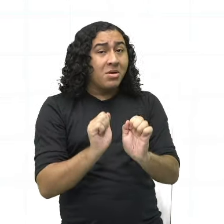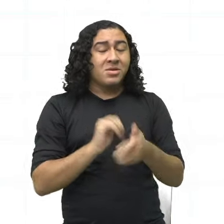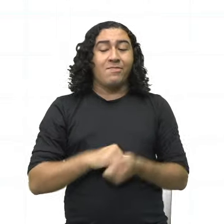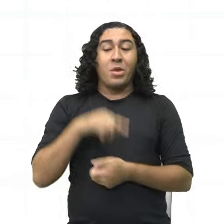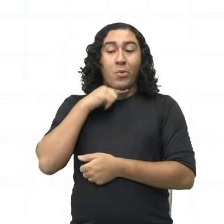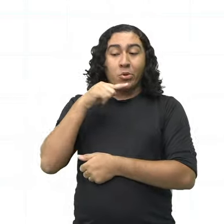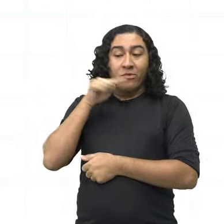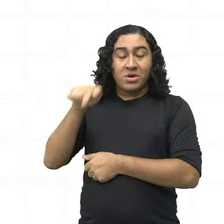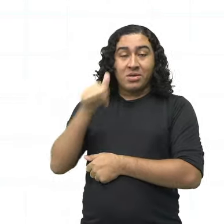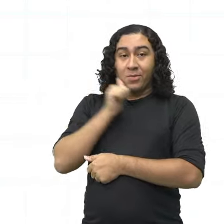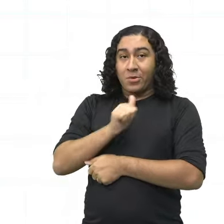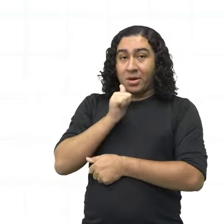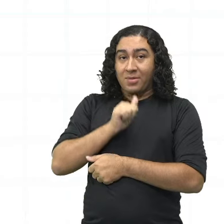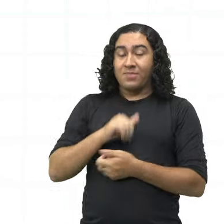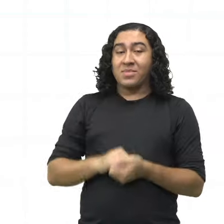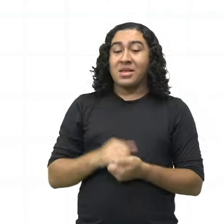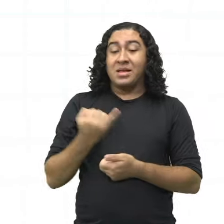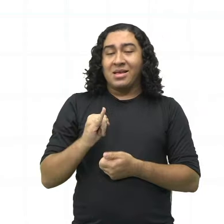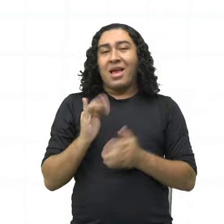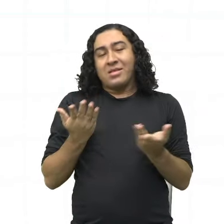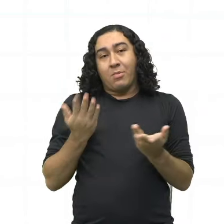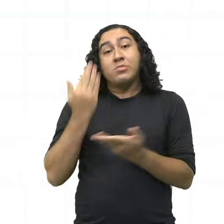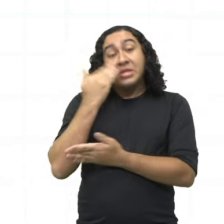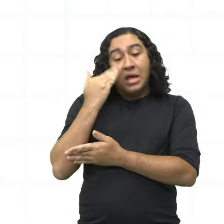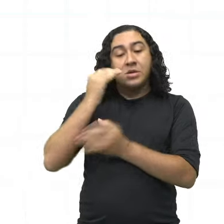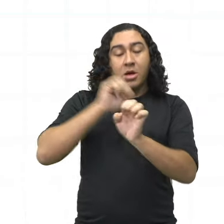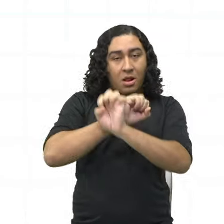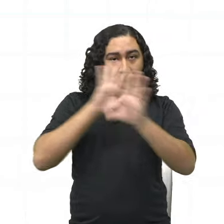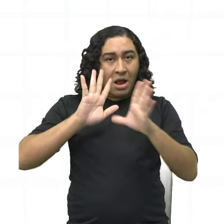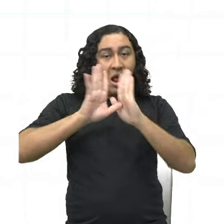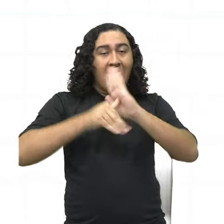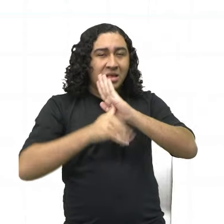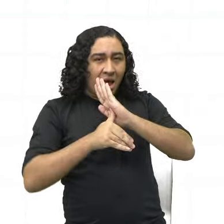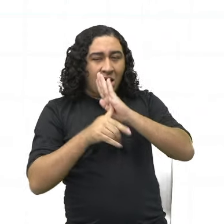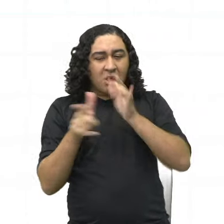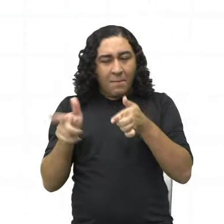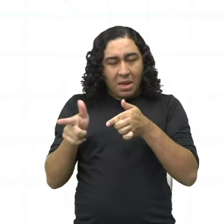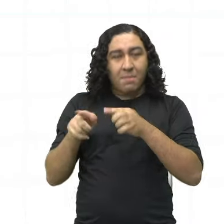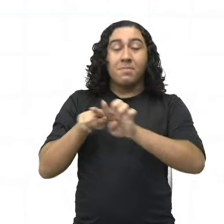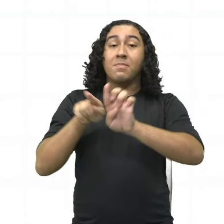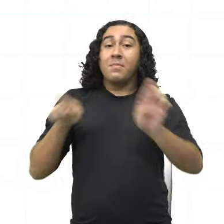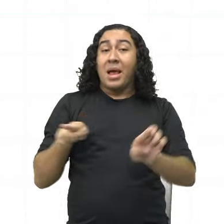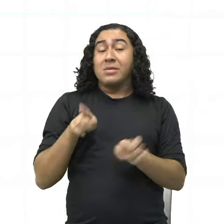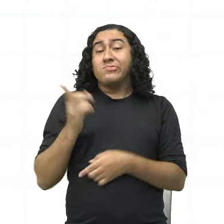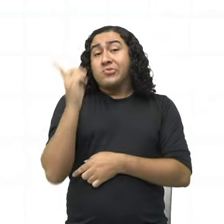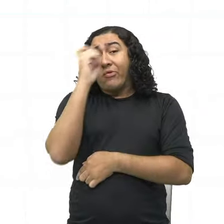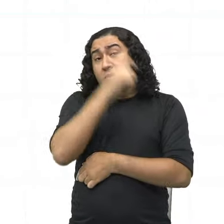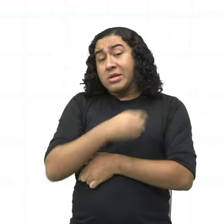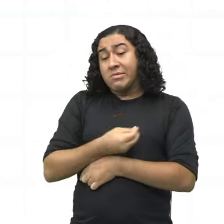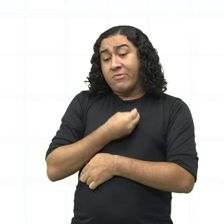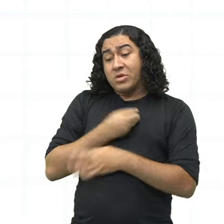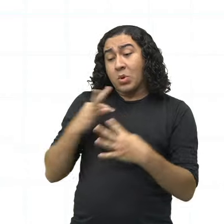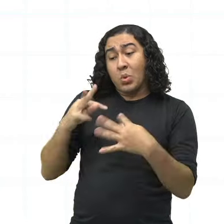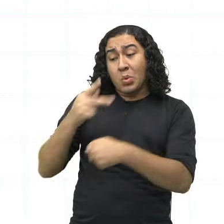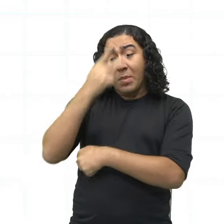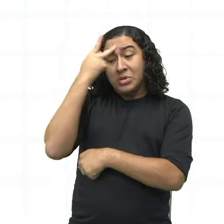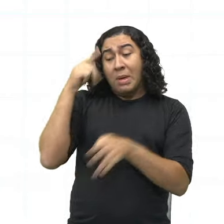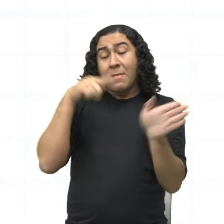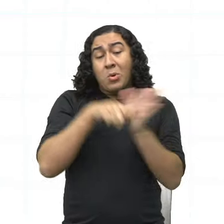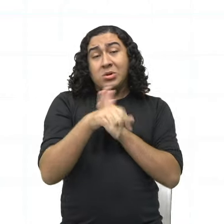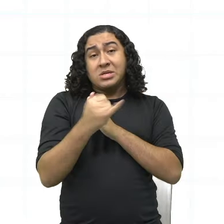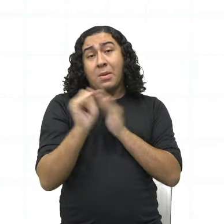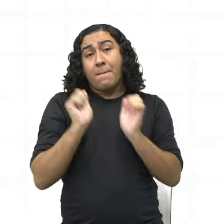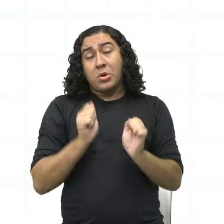aí se ele, né, ela já entende que é um assalto, mas como está difícil a situação para todo mundo, ela pergunta se